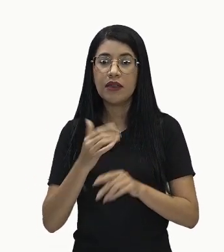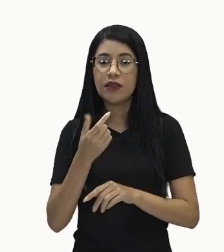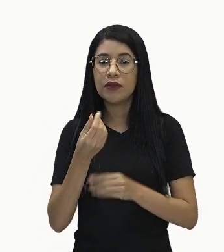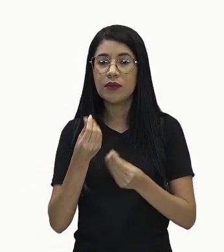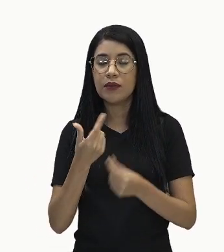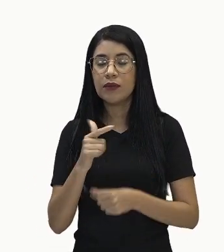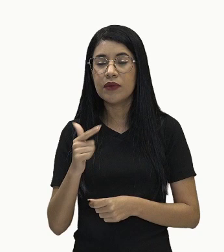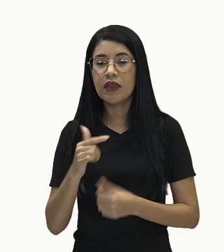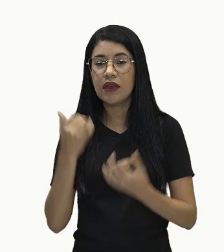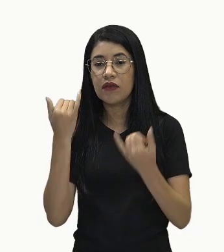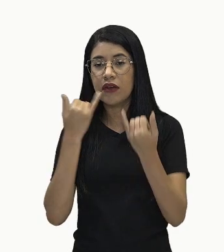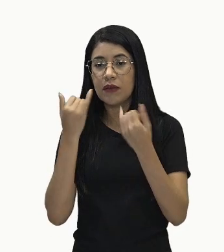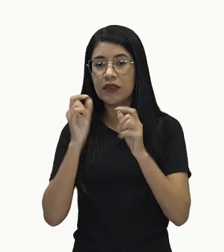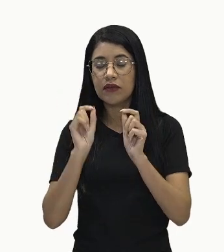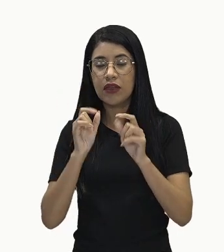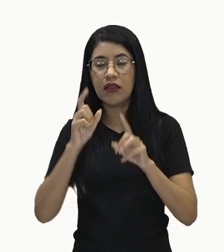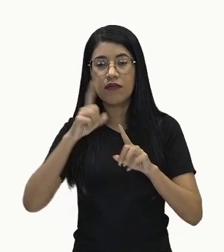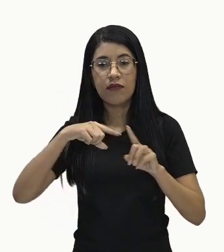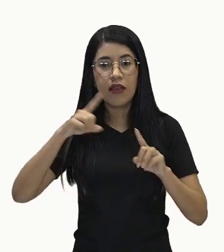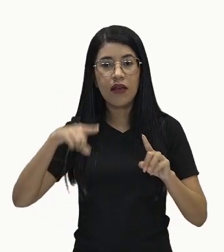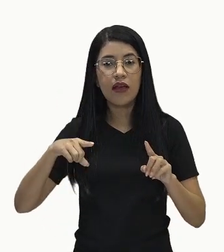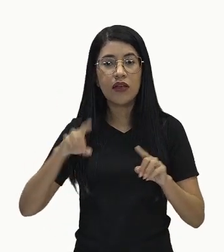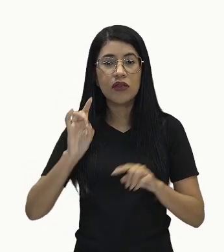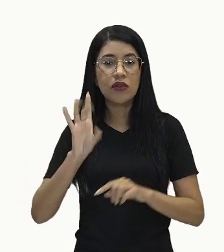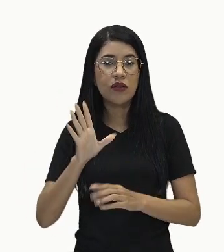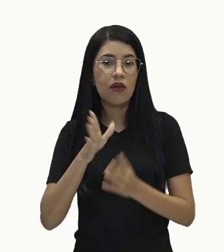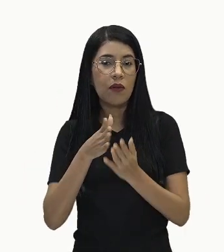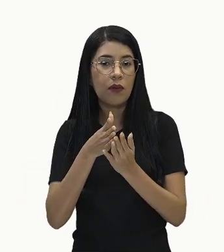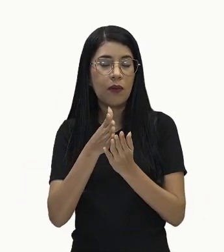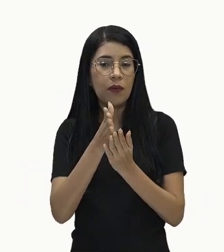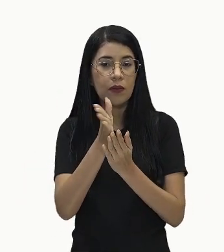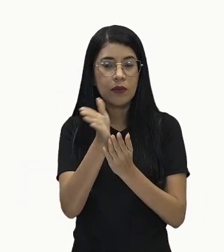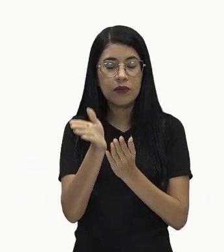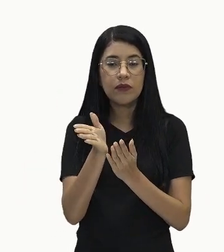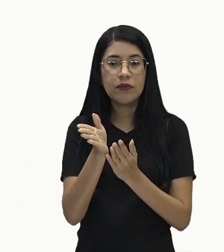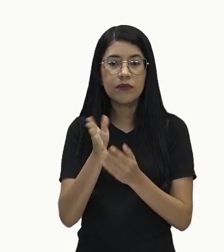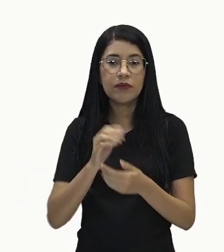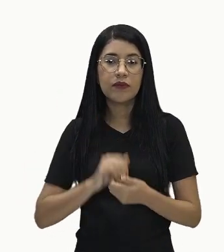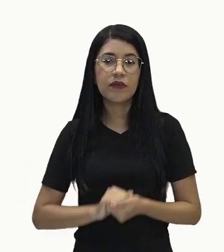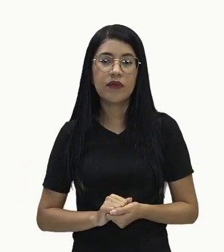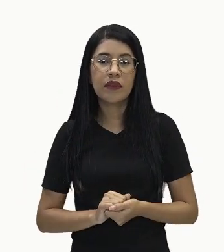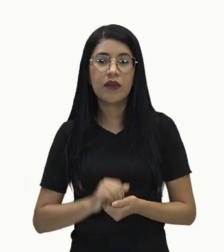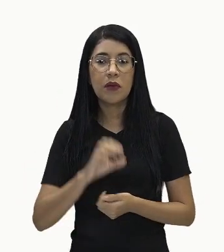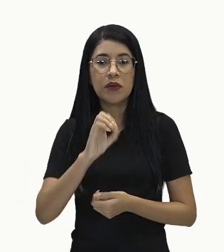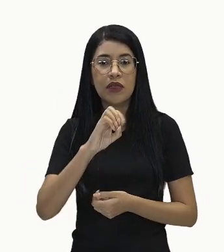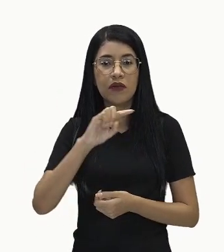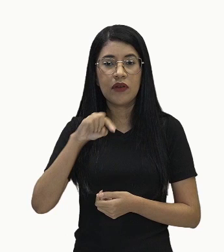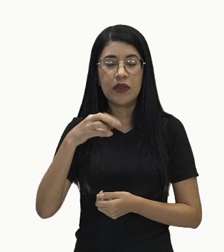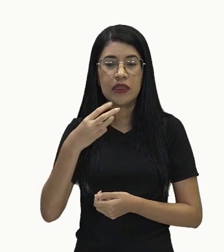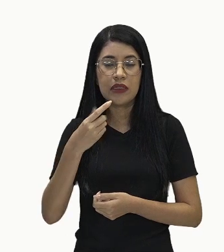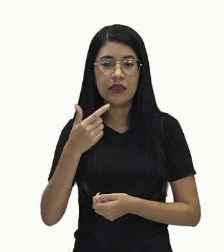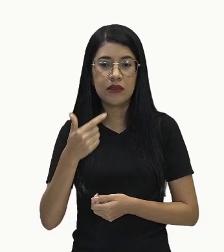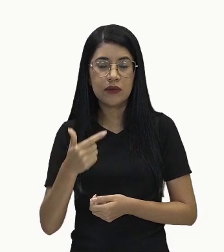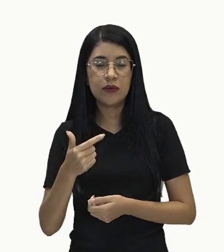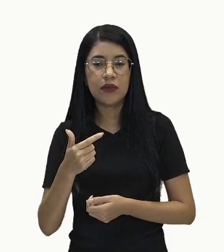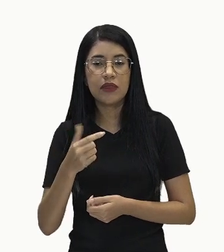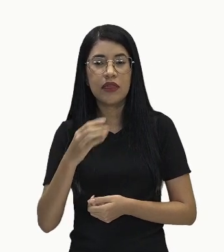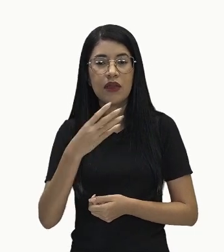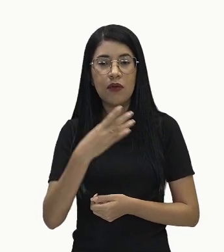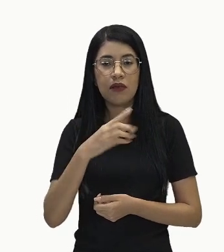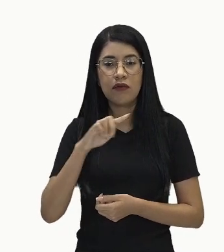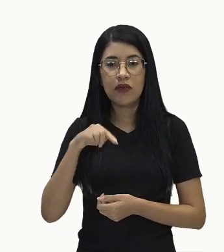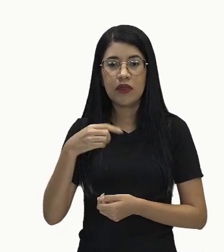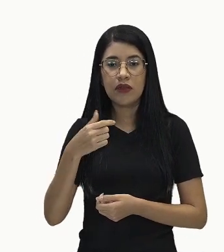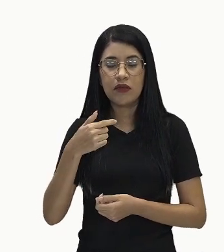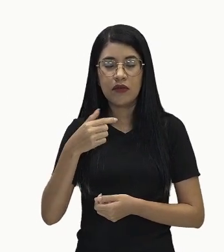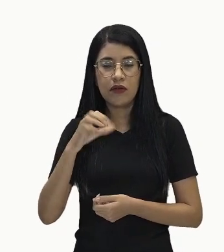coloca aqui mais uma medida de tendência central, que é a mediana. No entanto, ele não coloca a variância, ele só coloca o quê? O desvio